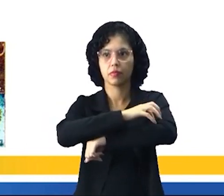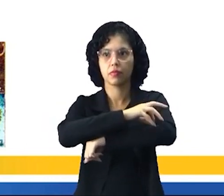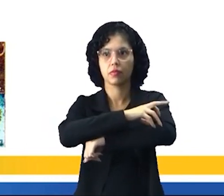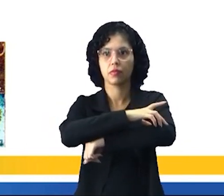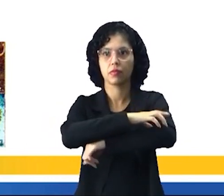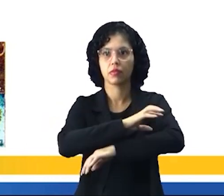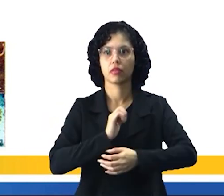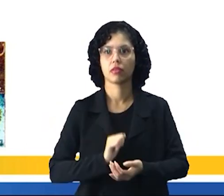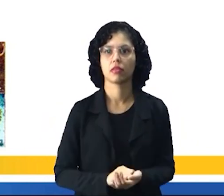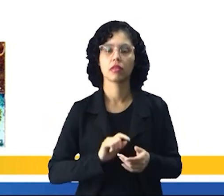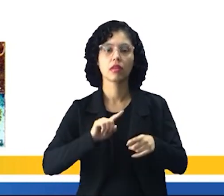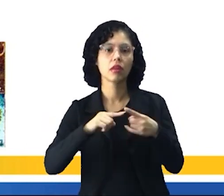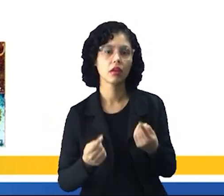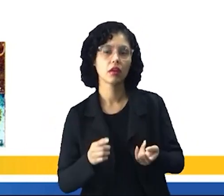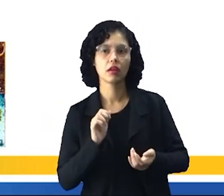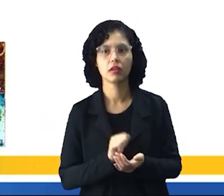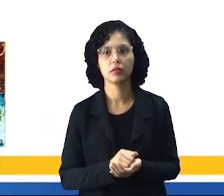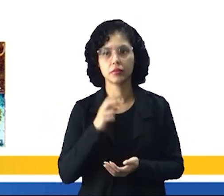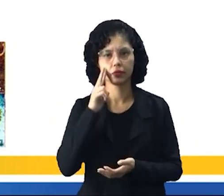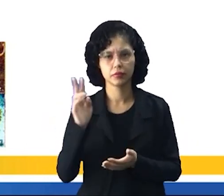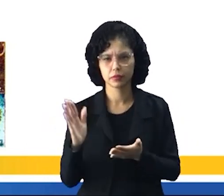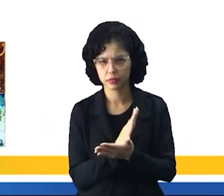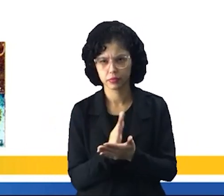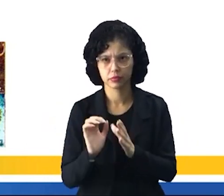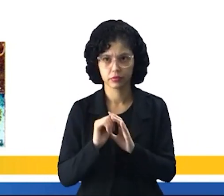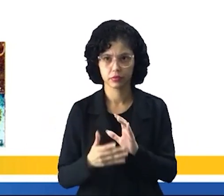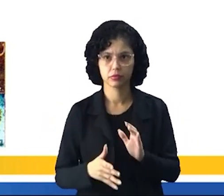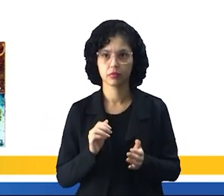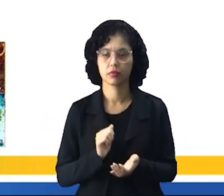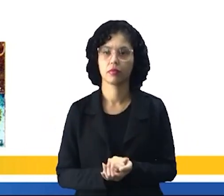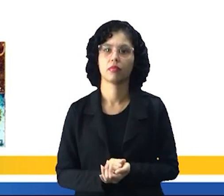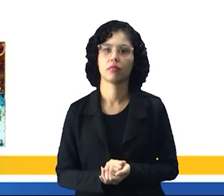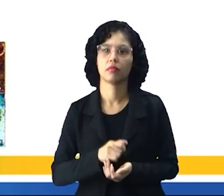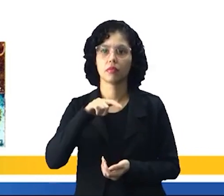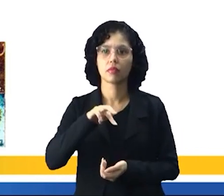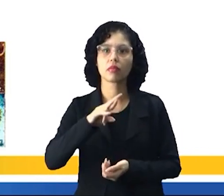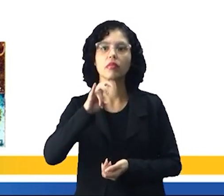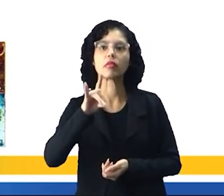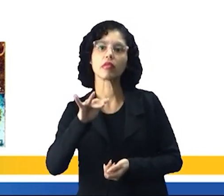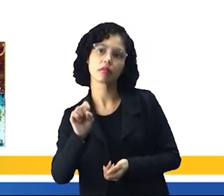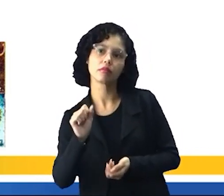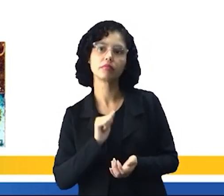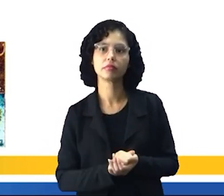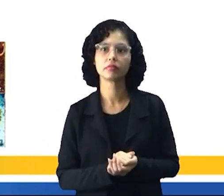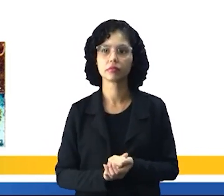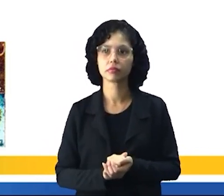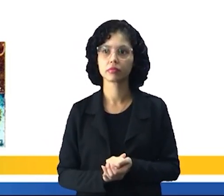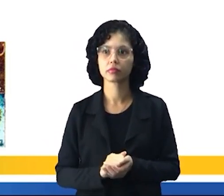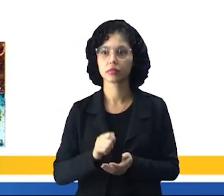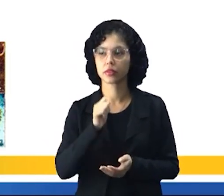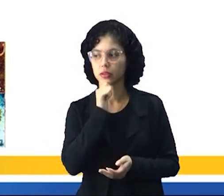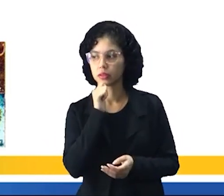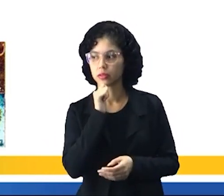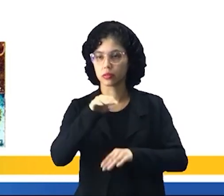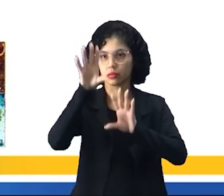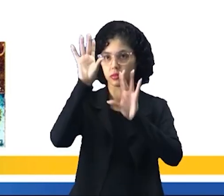são artrópodes, mas não são insetos. A gente vai ver algumas características. A gente tem os equinodermos, são compostos pelas estrelas do mar e os